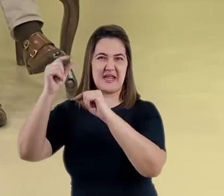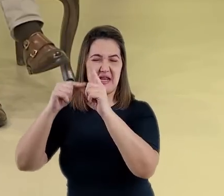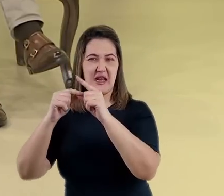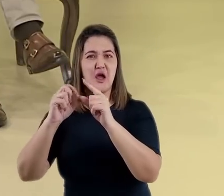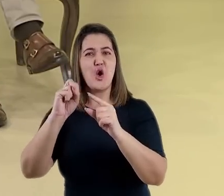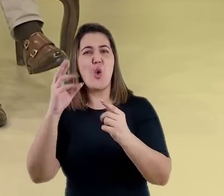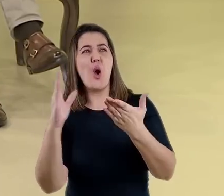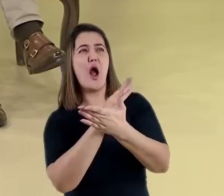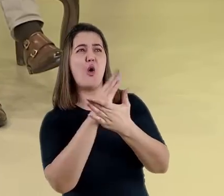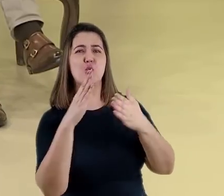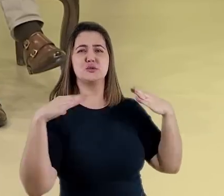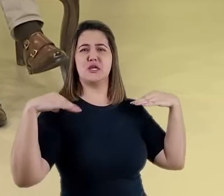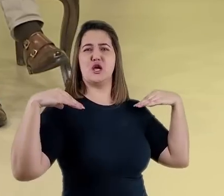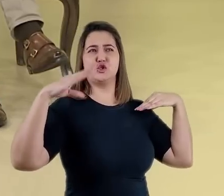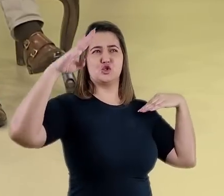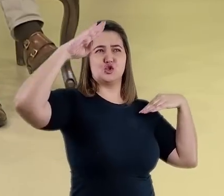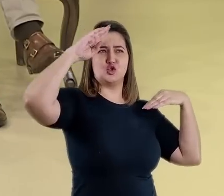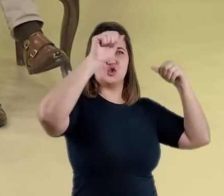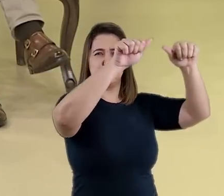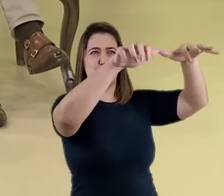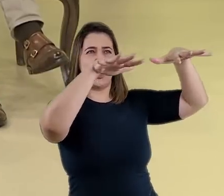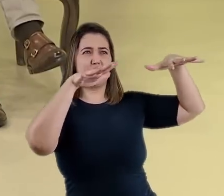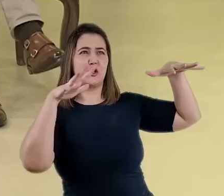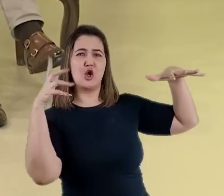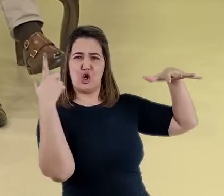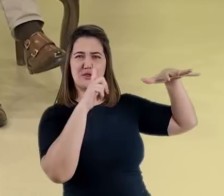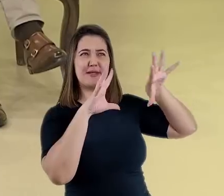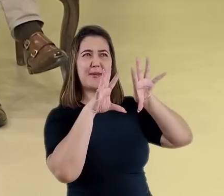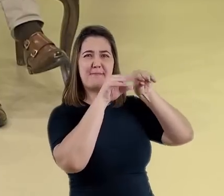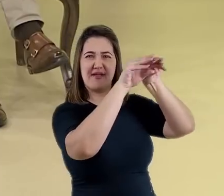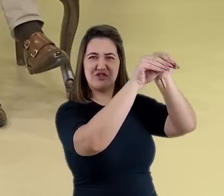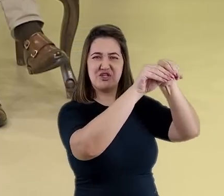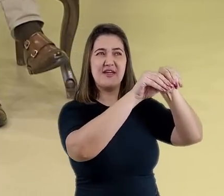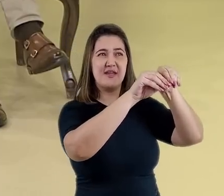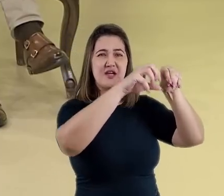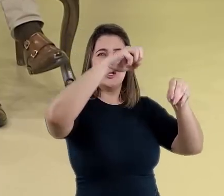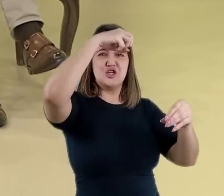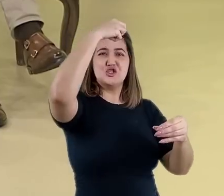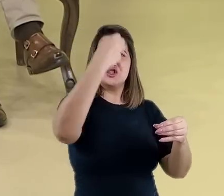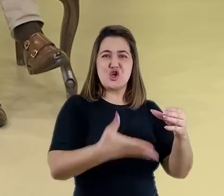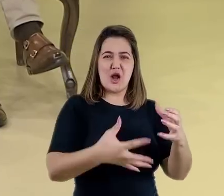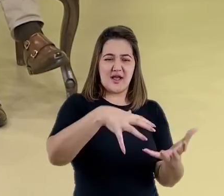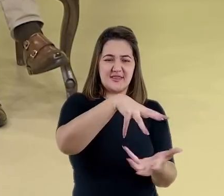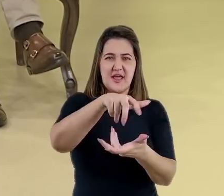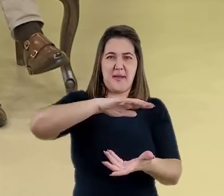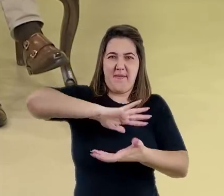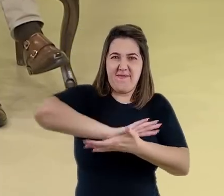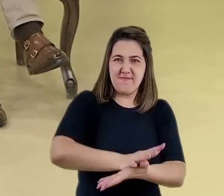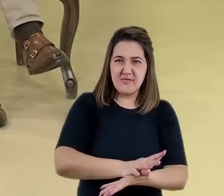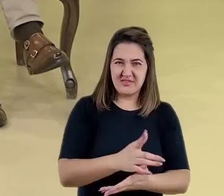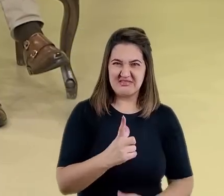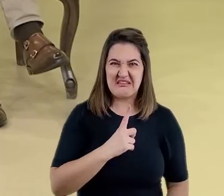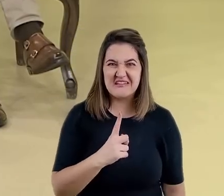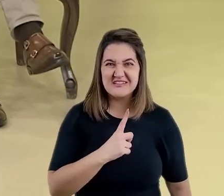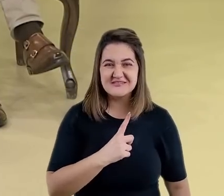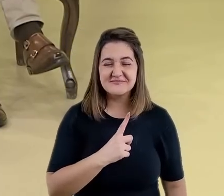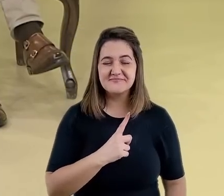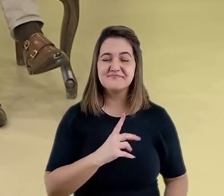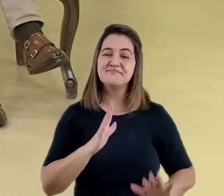alguns soldados do exército celestial sobre a terra e ainda pisar neles? Será que Roma teria tamanho